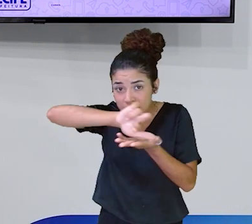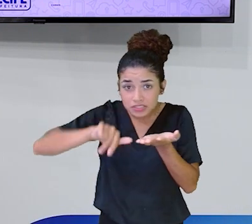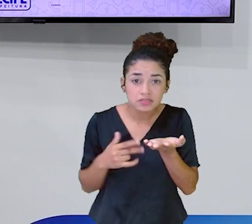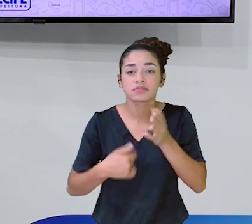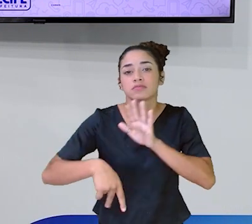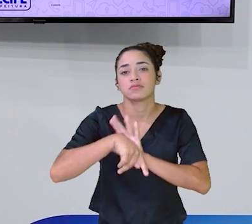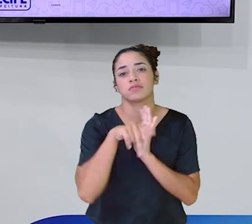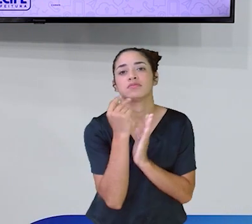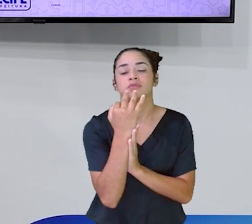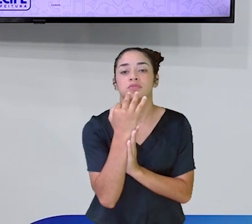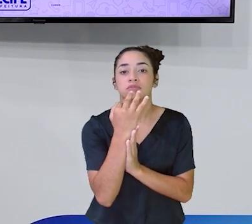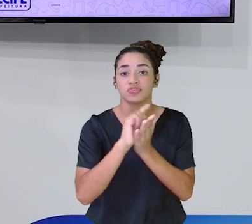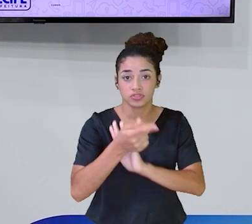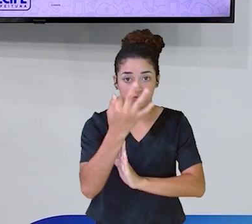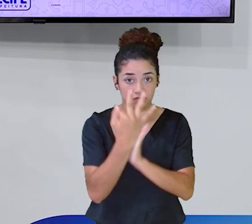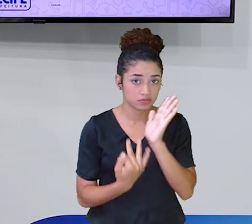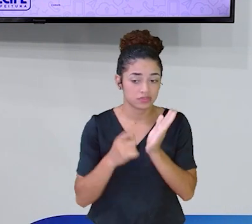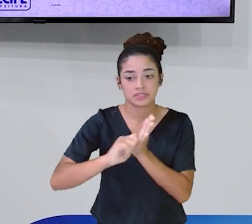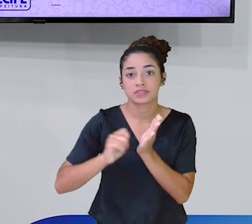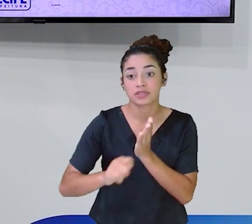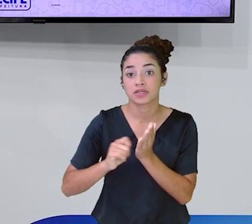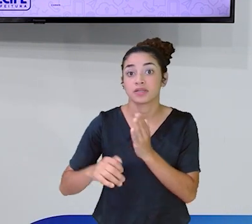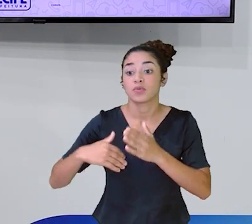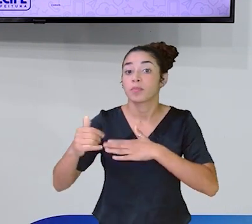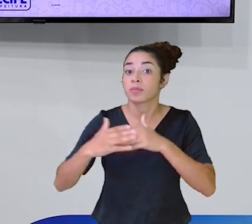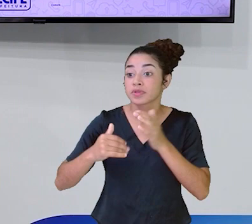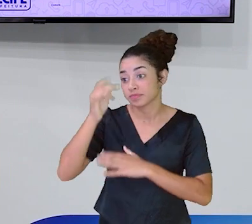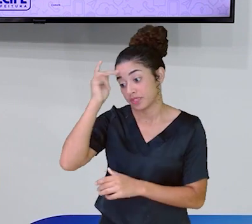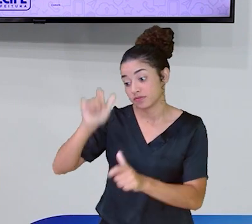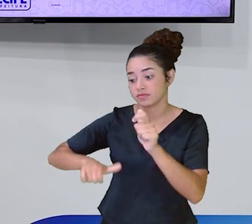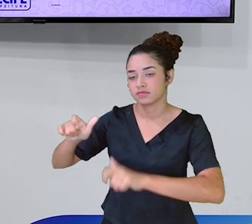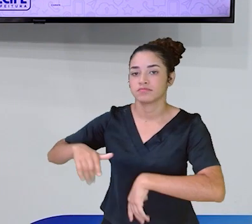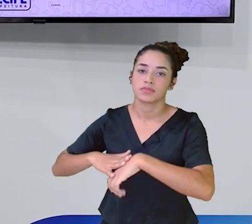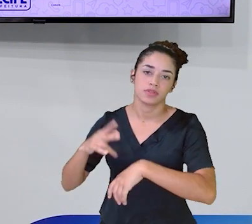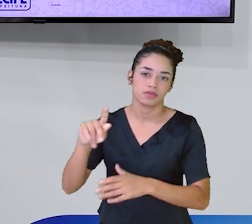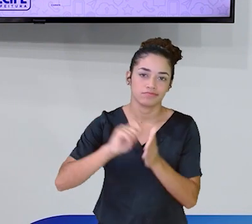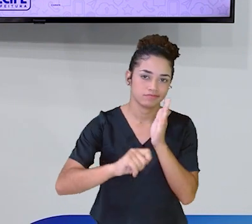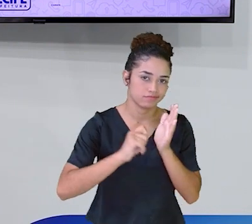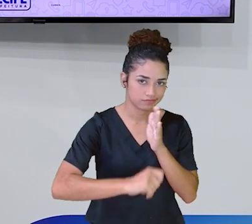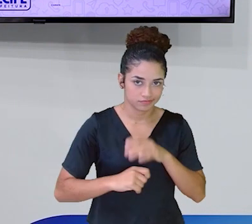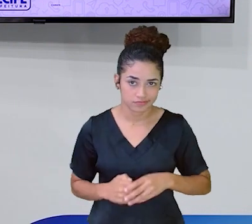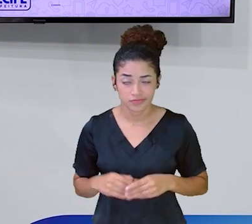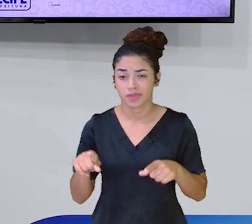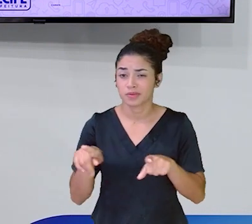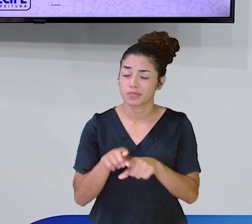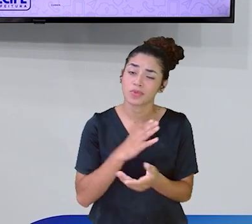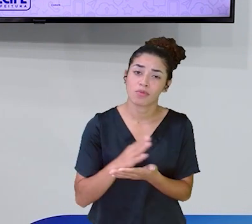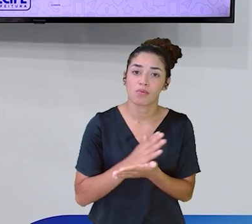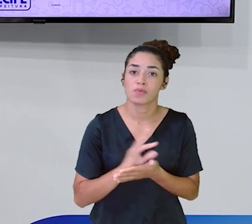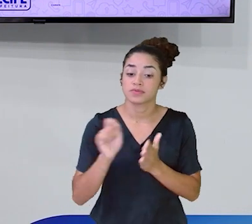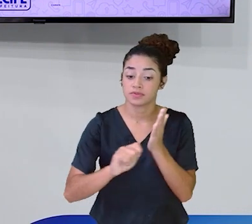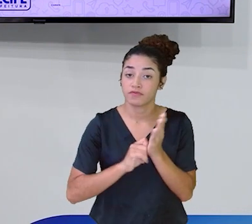gêneros textuais escrita por profissionais, esses profissionais para divulgação. E alguns escrevem